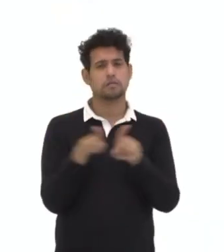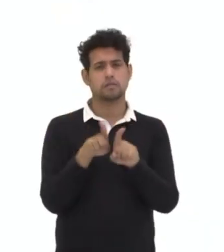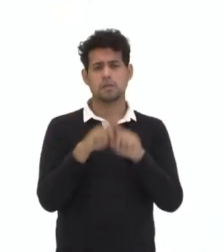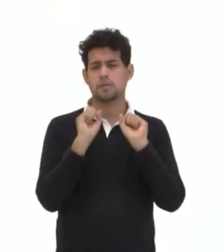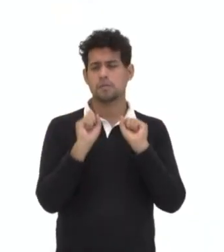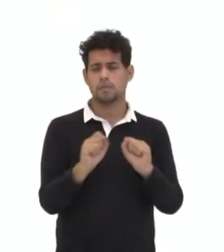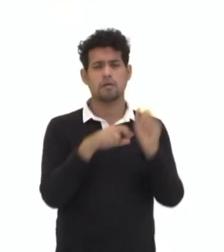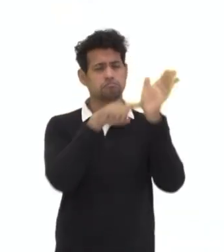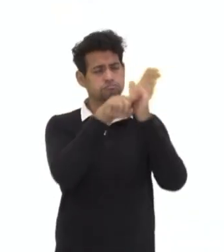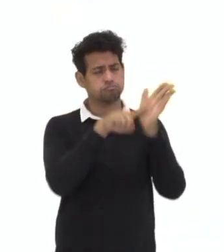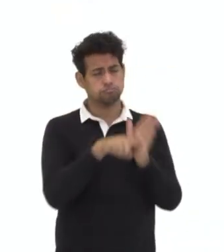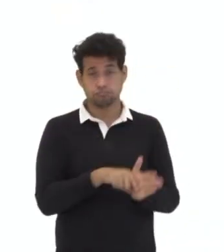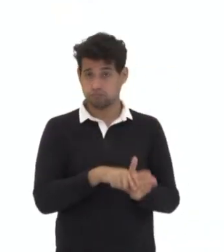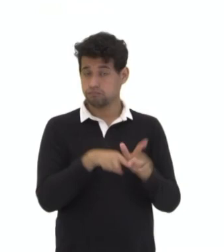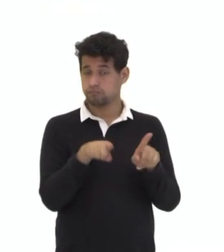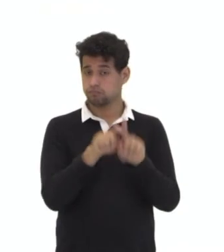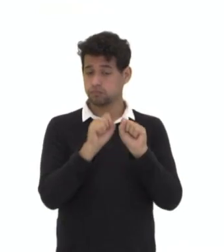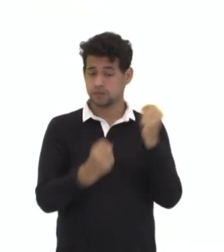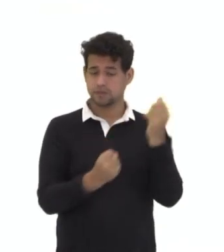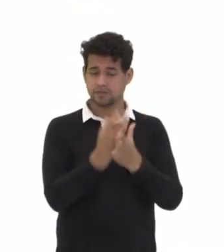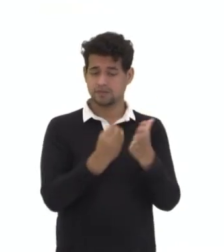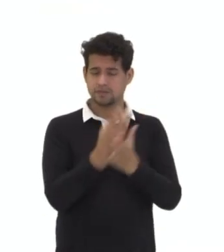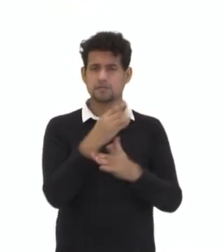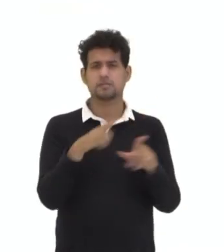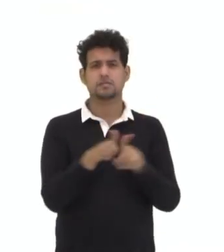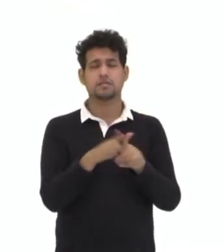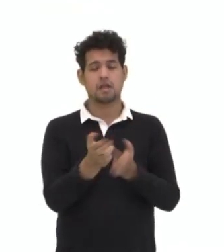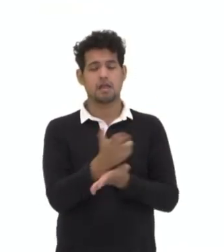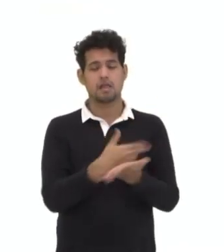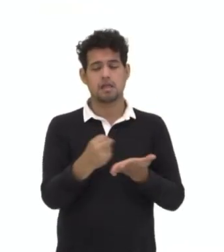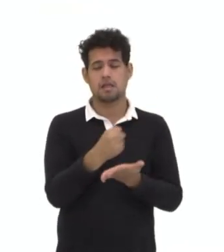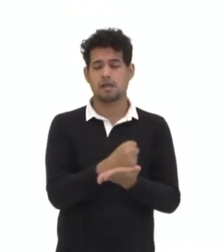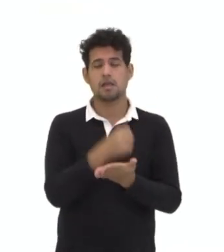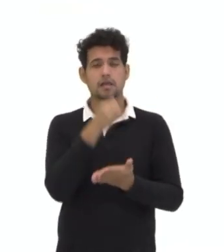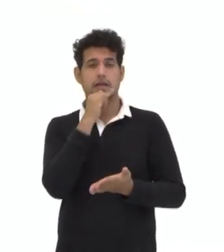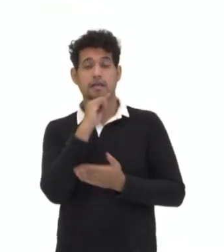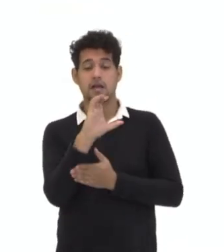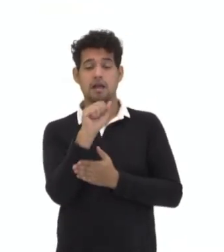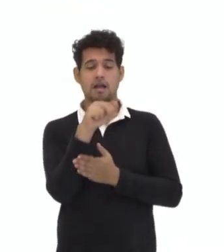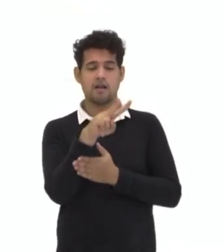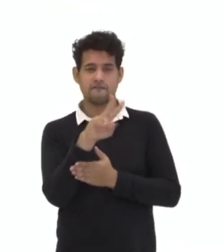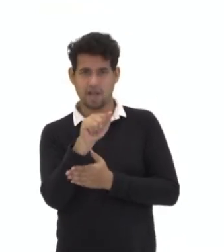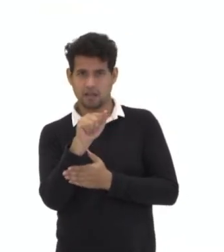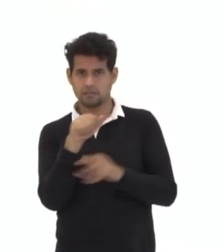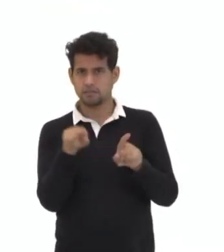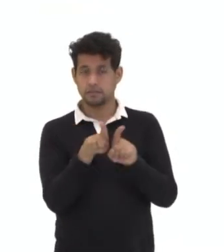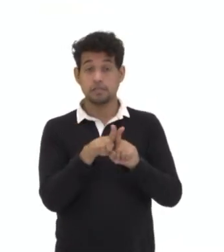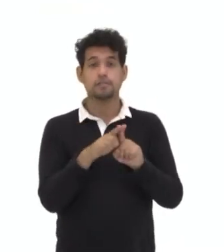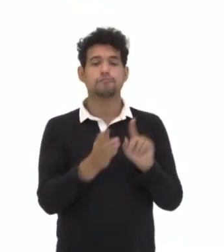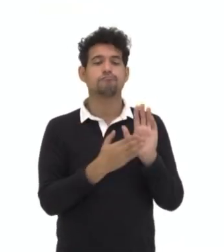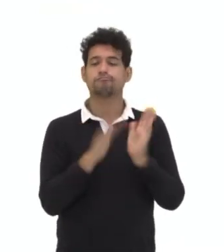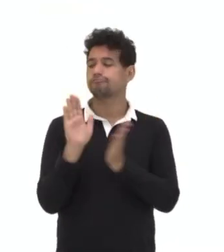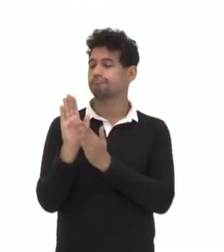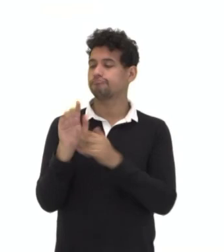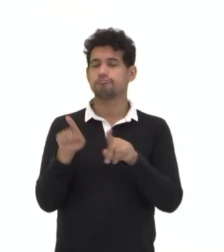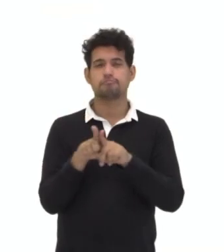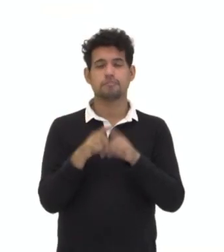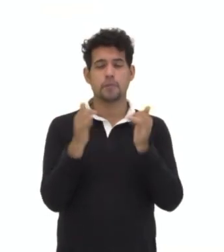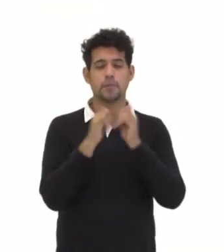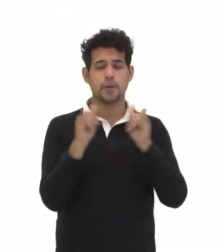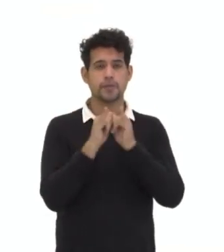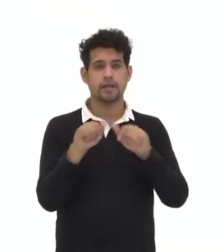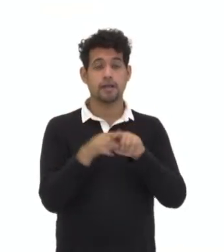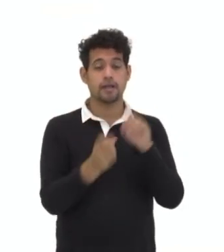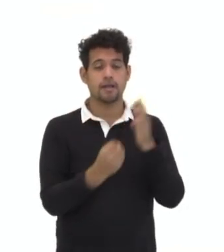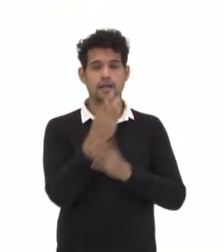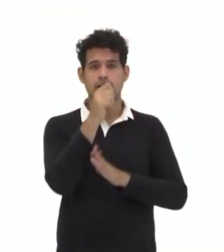estar pesquisando, e criar em plataformas de designs como o Canva, né? Aqui, ó, uma campanha publicitária, a produção